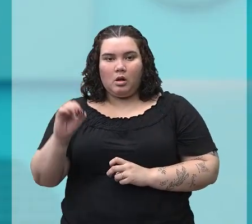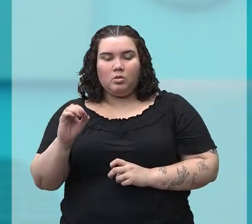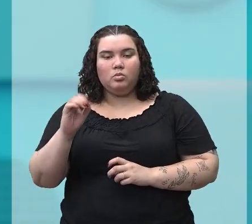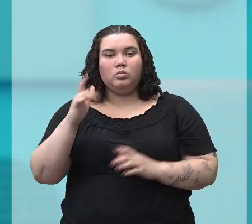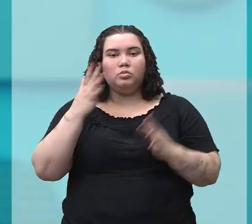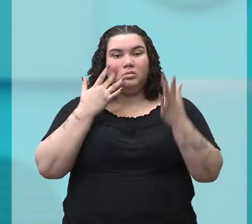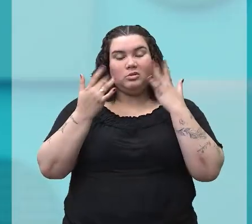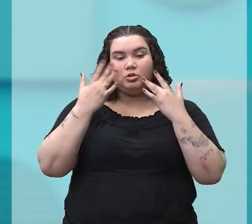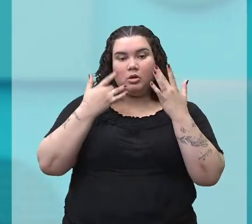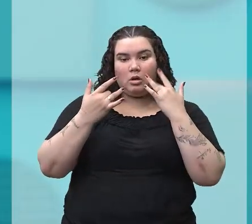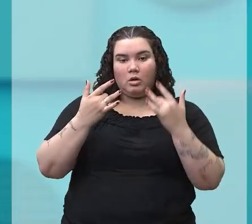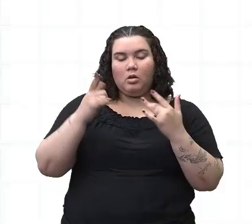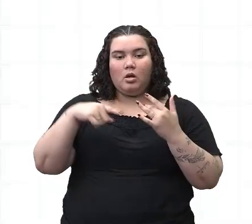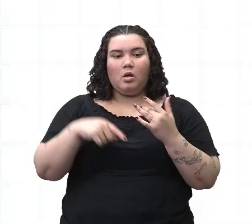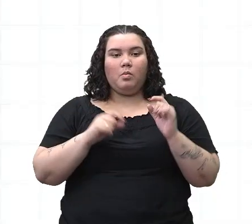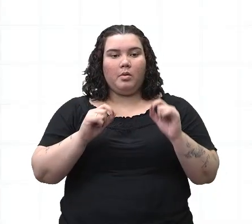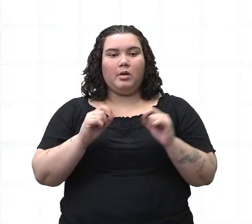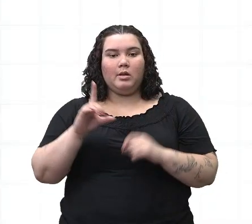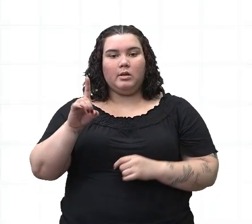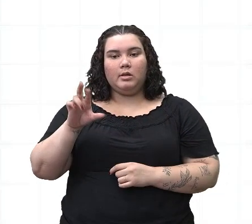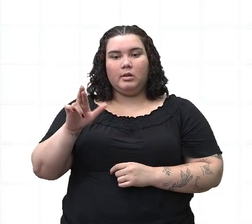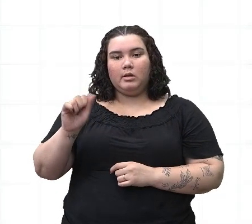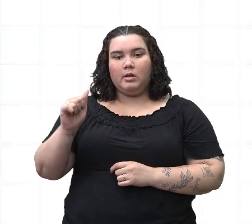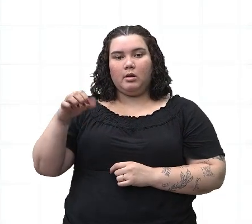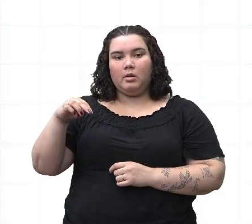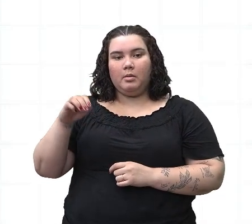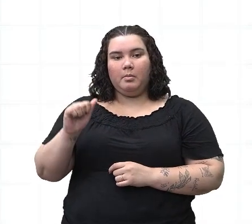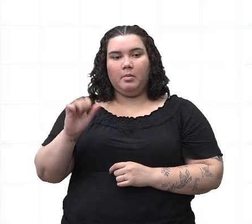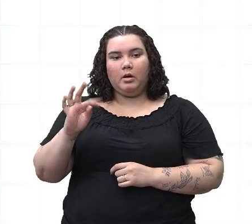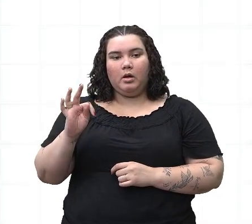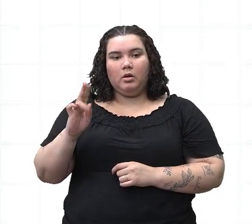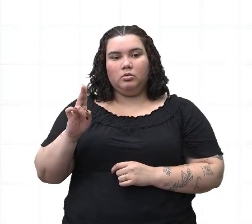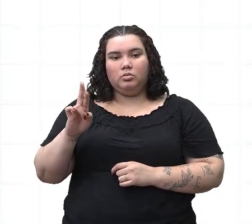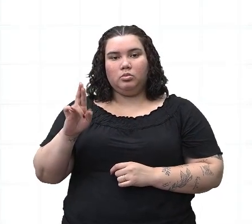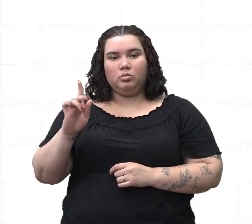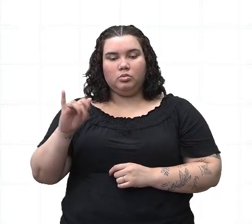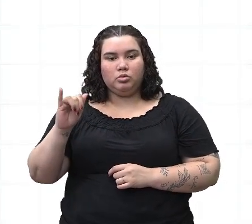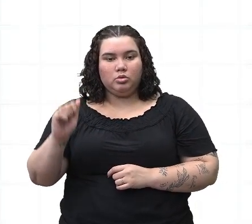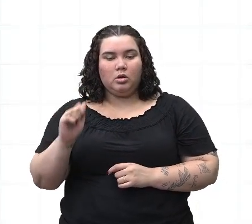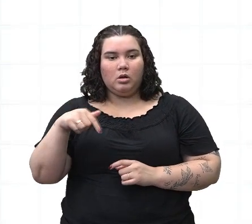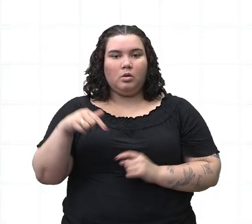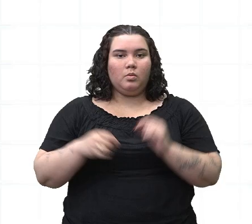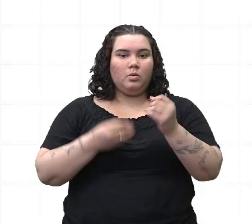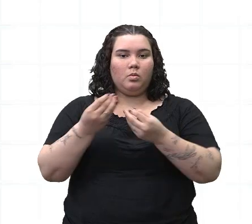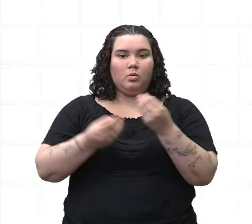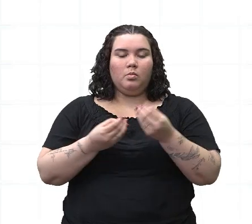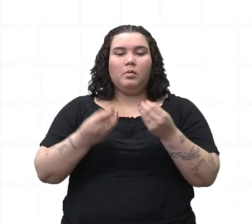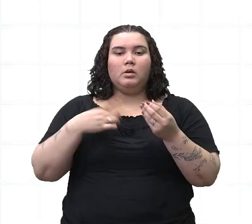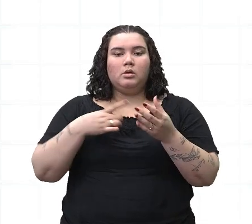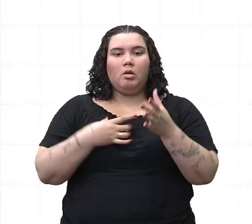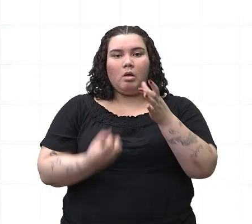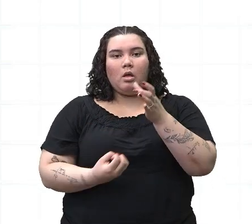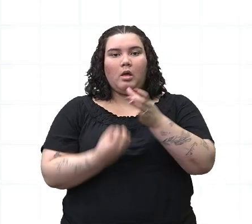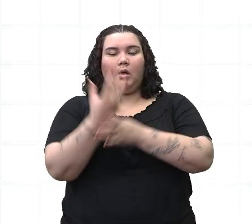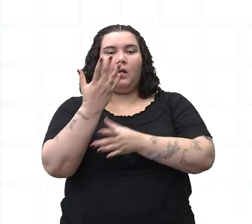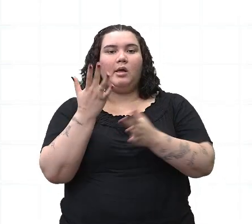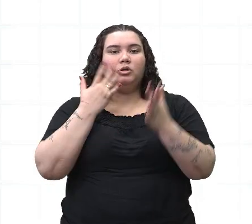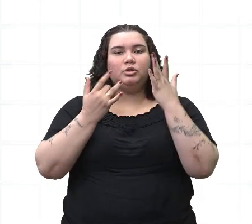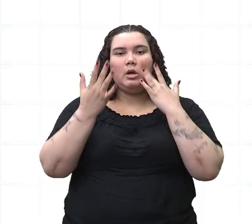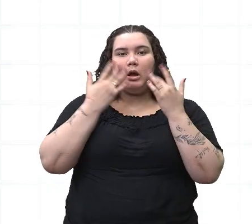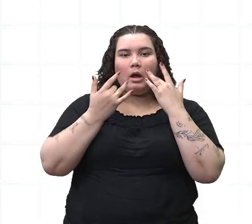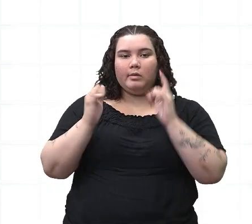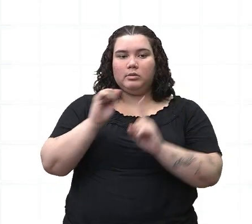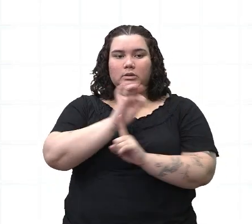elemento que é a dramaturgia. A dramaturgia é a arte de escrever peças de